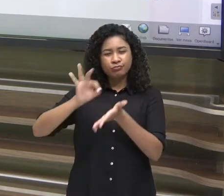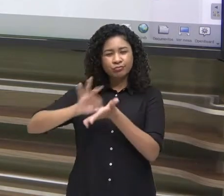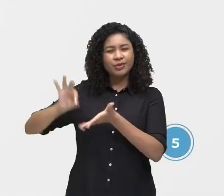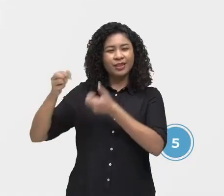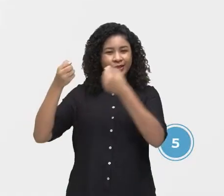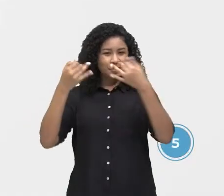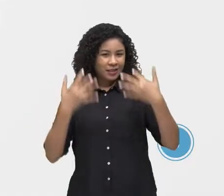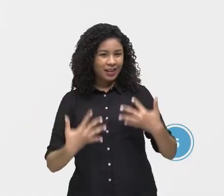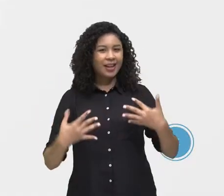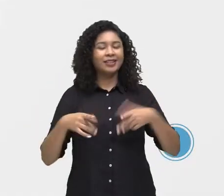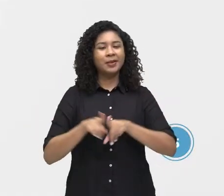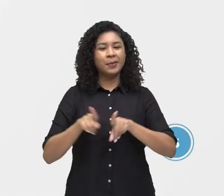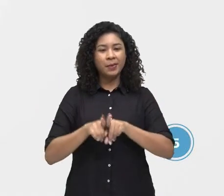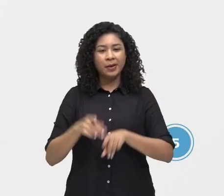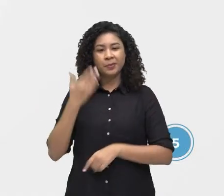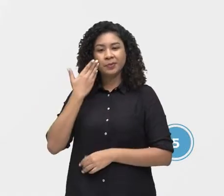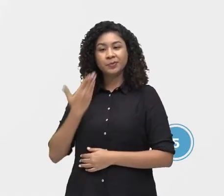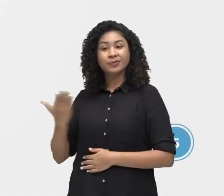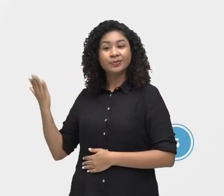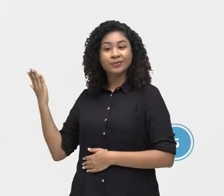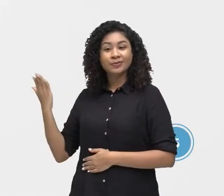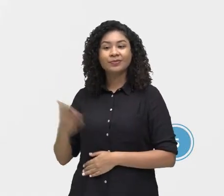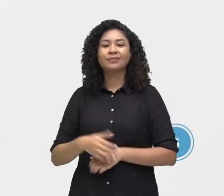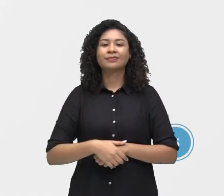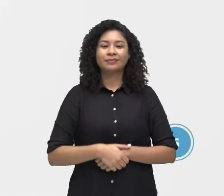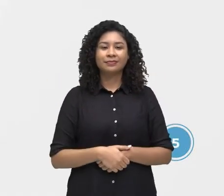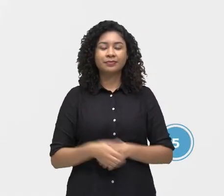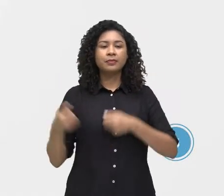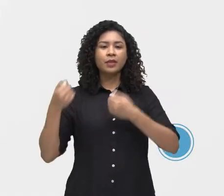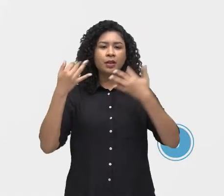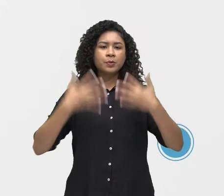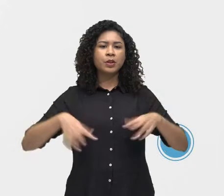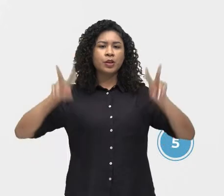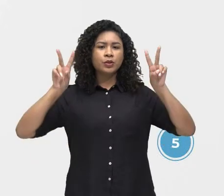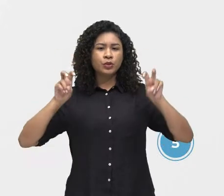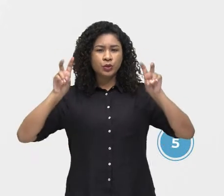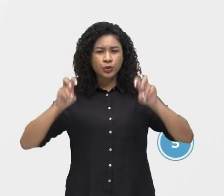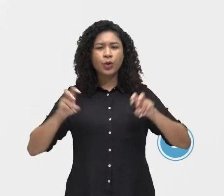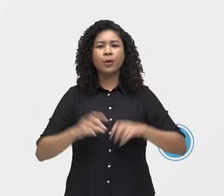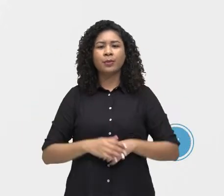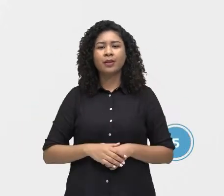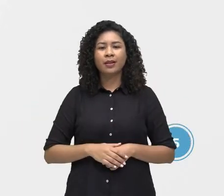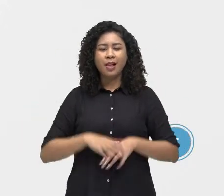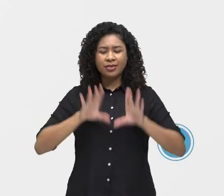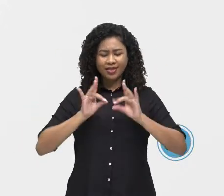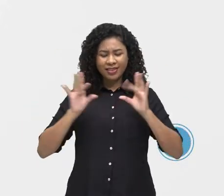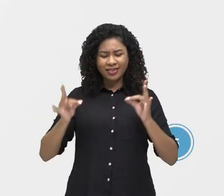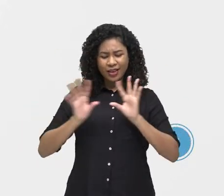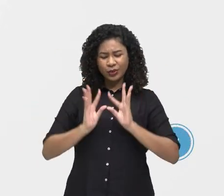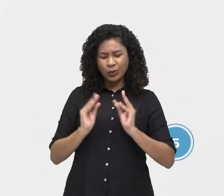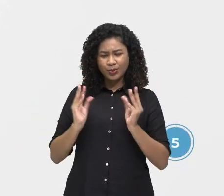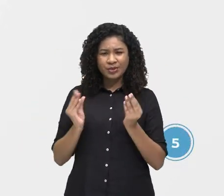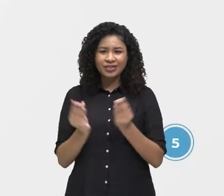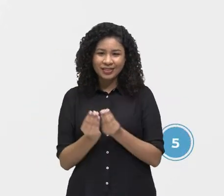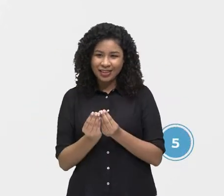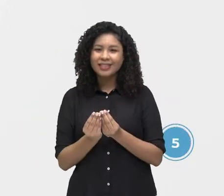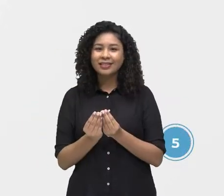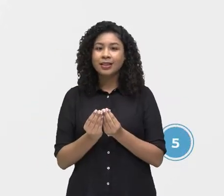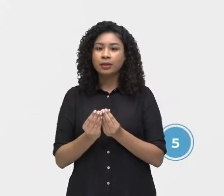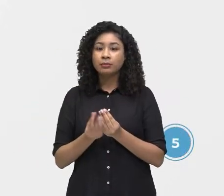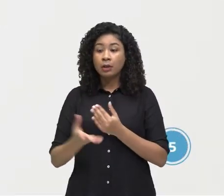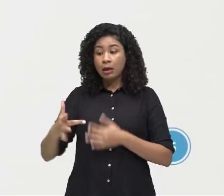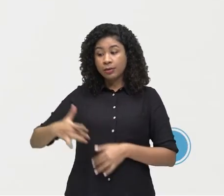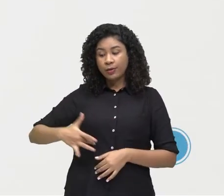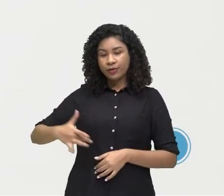E aí está a questão, né? Então a gente falou aí sobre essa substância que é produzida no fígado, né? Que é o que a gente está perguntando